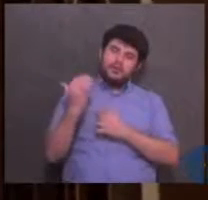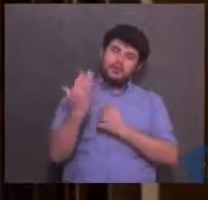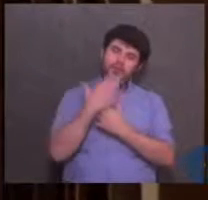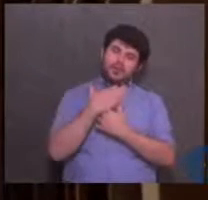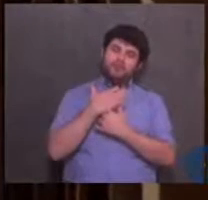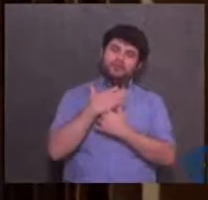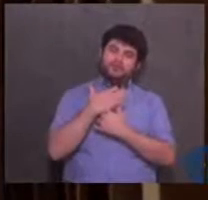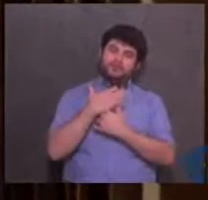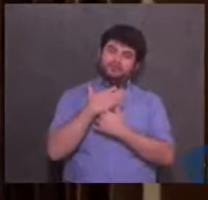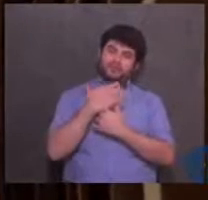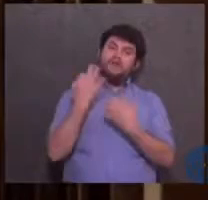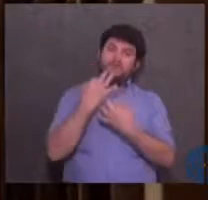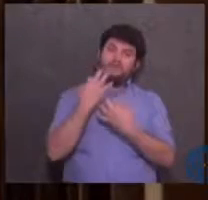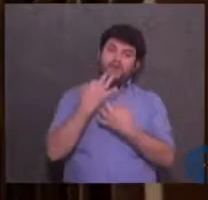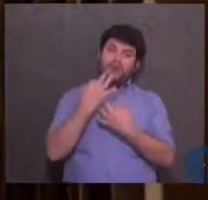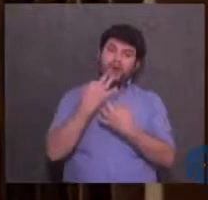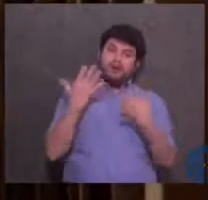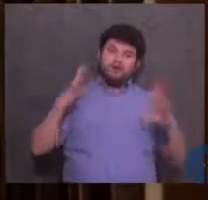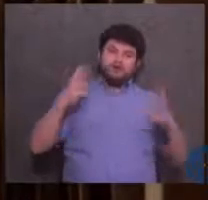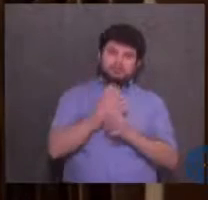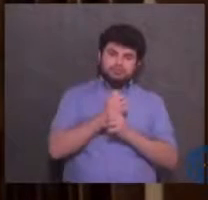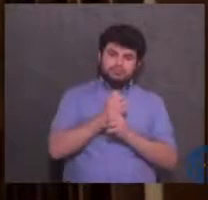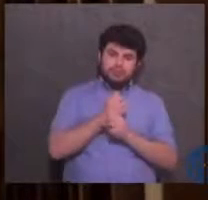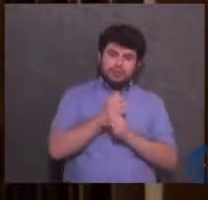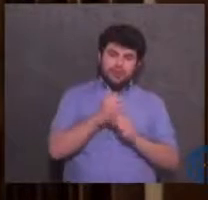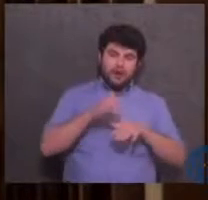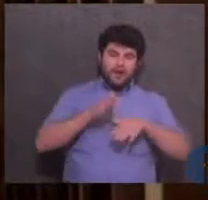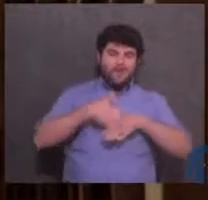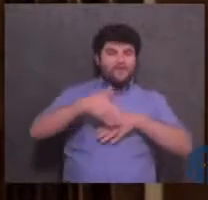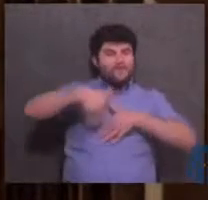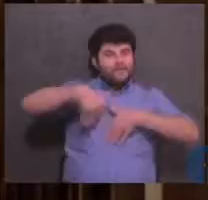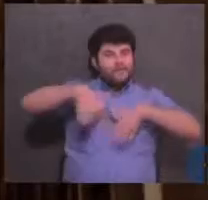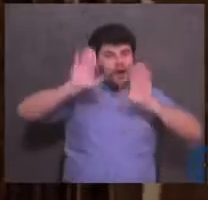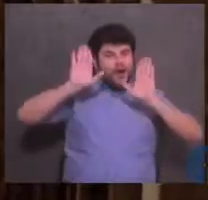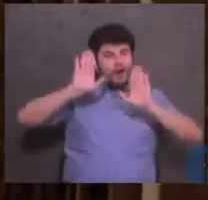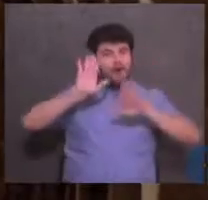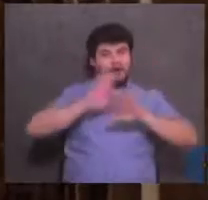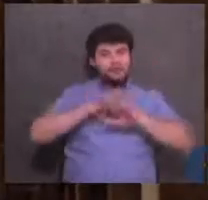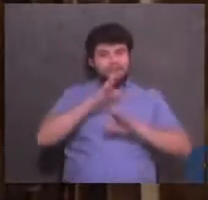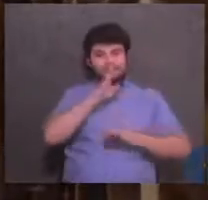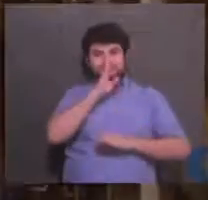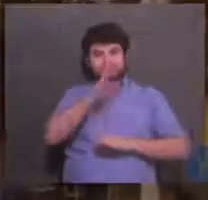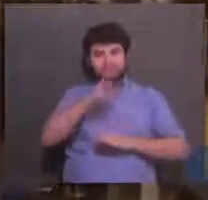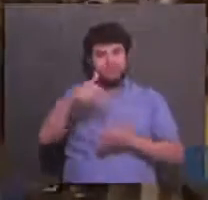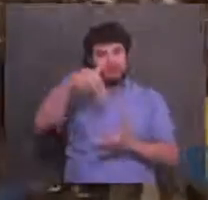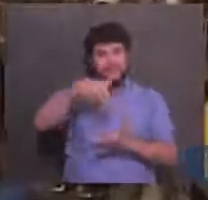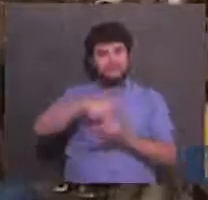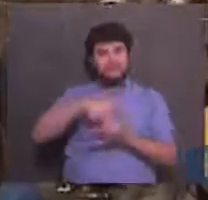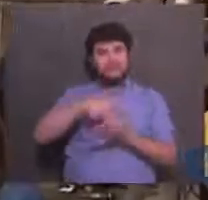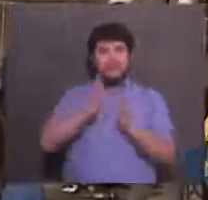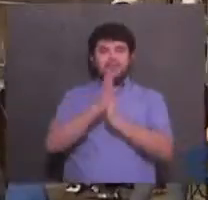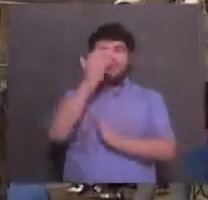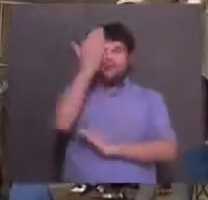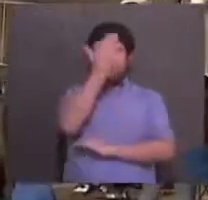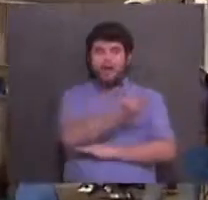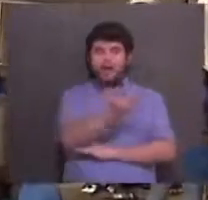viestes afastar a nossa ruína, procedendo com retidão na presença do nosso Deus.